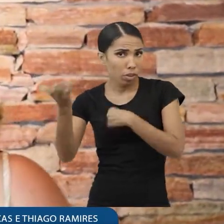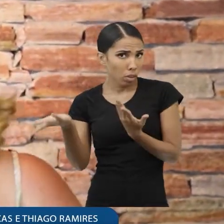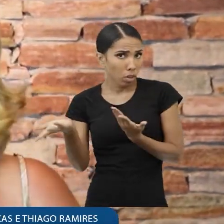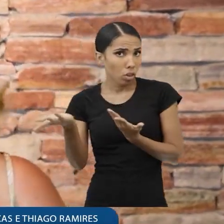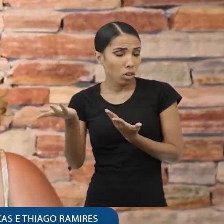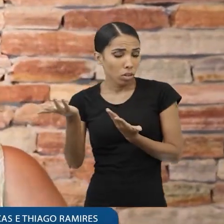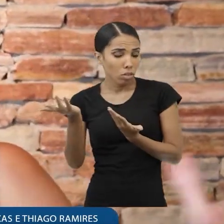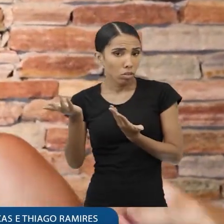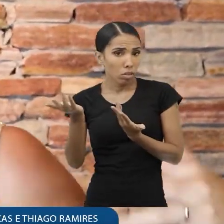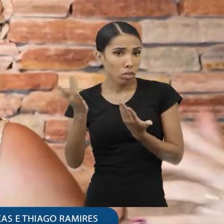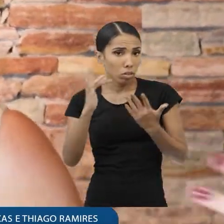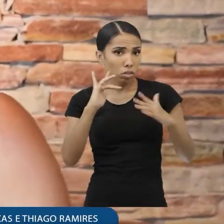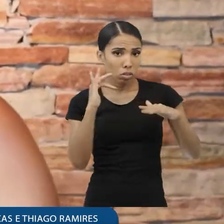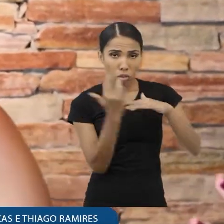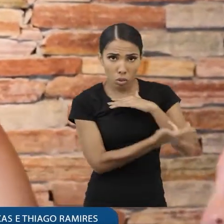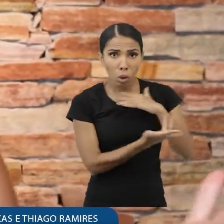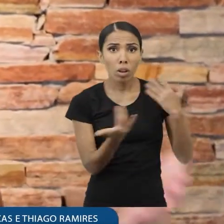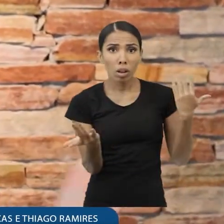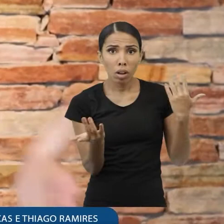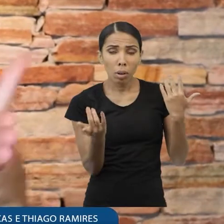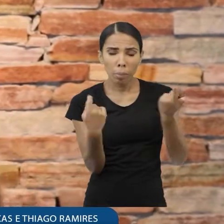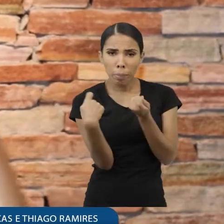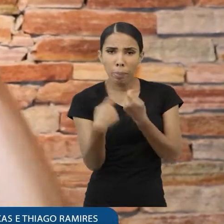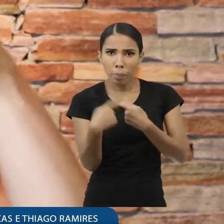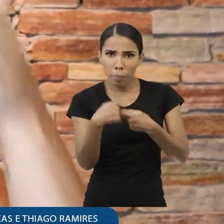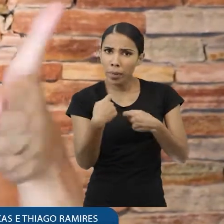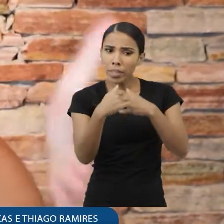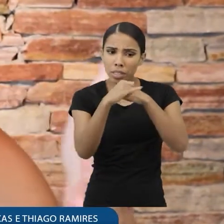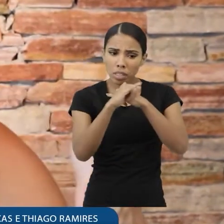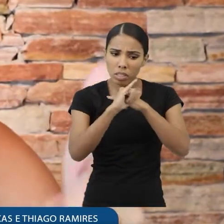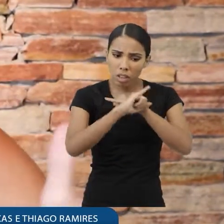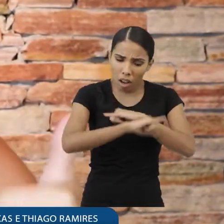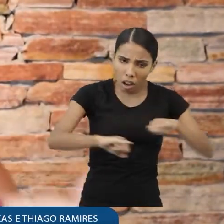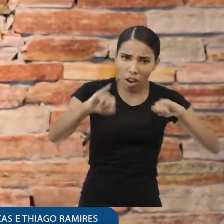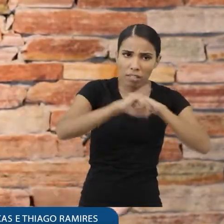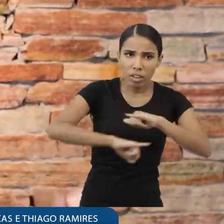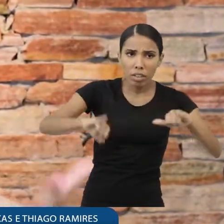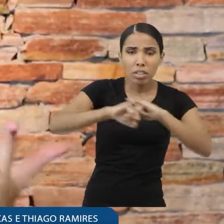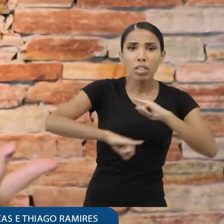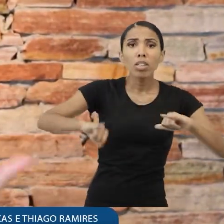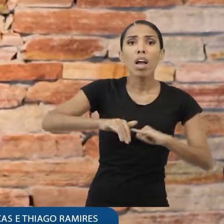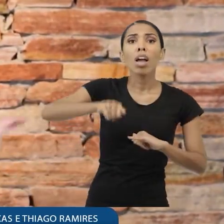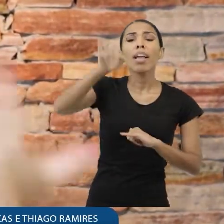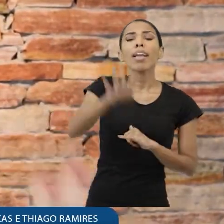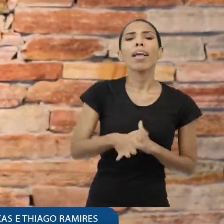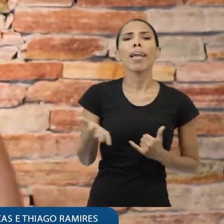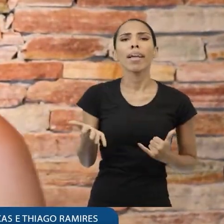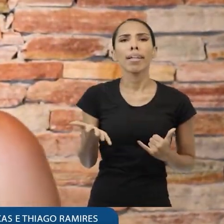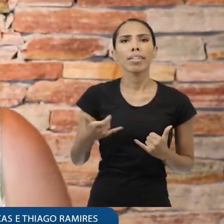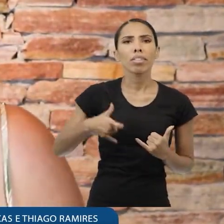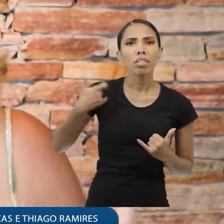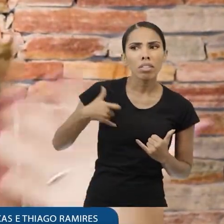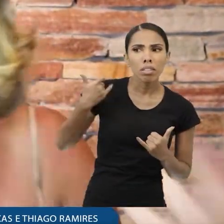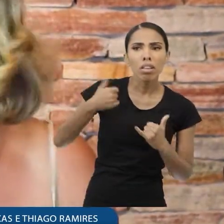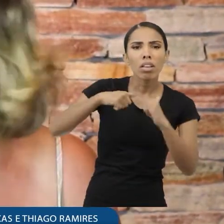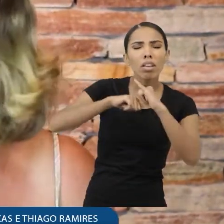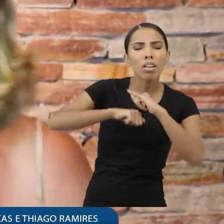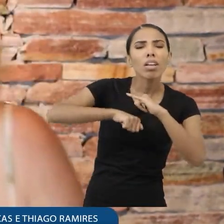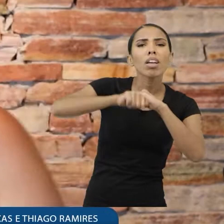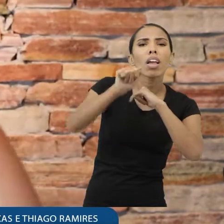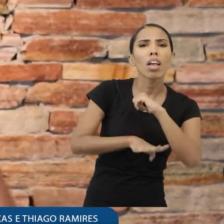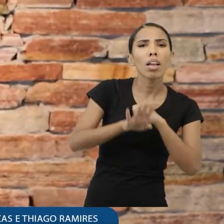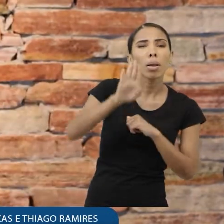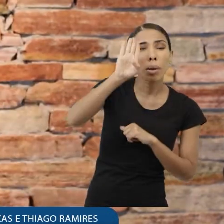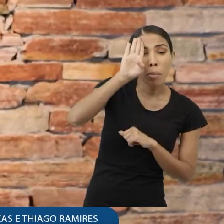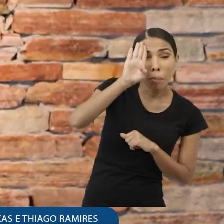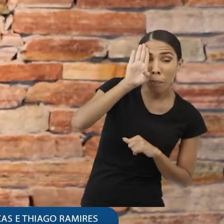mídias sociais, por exemplo, a gente precisa segmentar o público. Então, a gente precisa dizer para quem que a gente vai comunicar o nosso